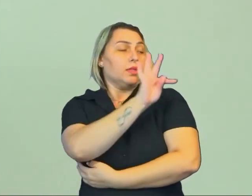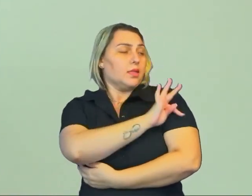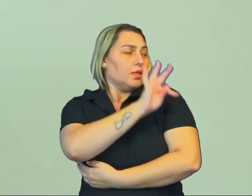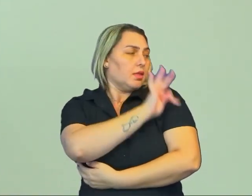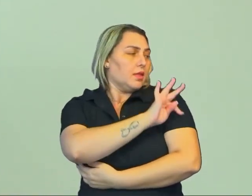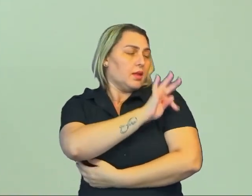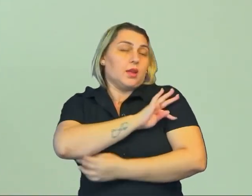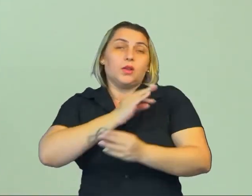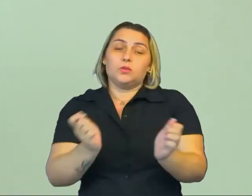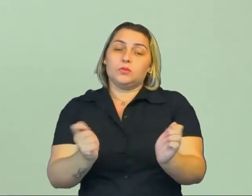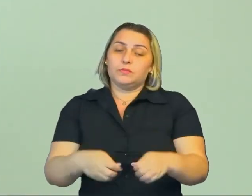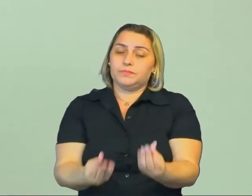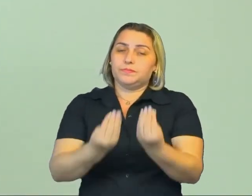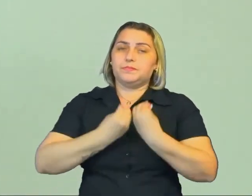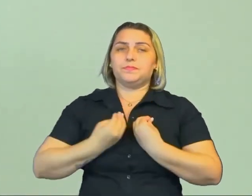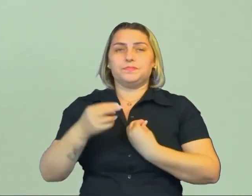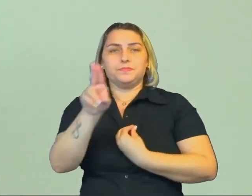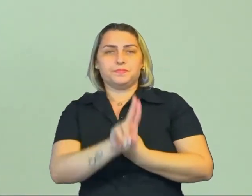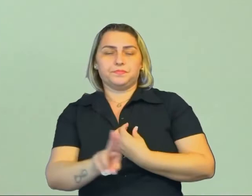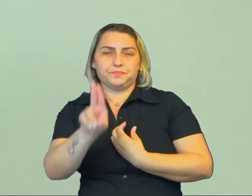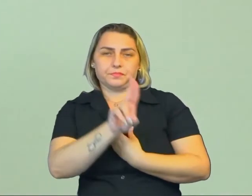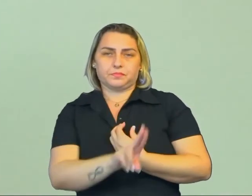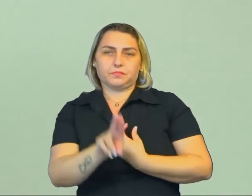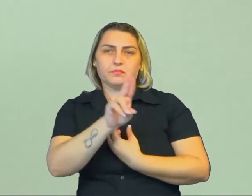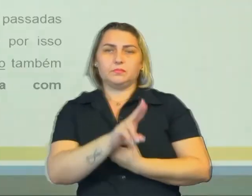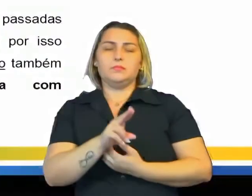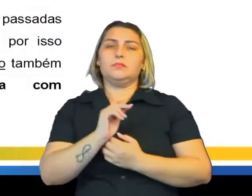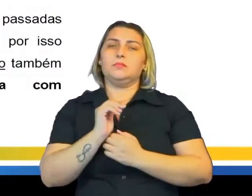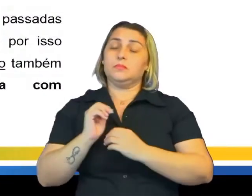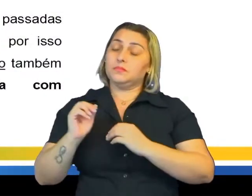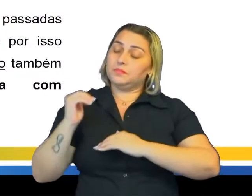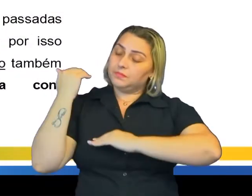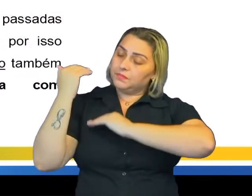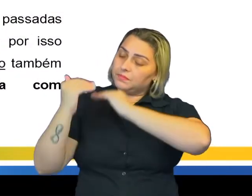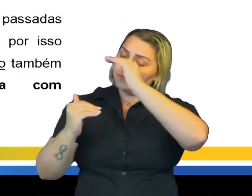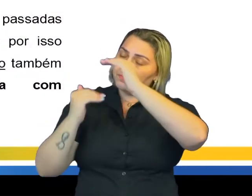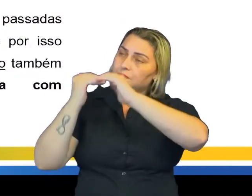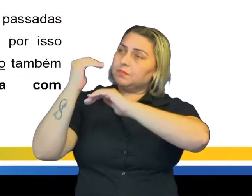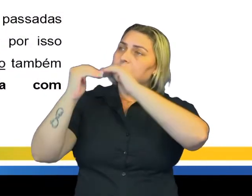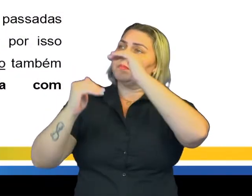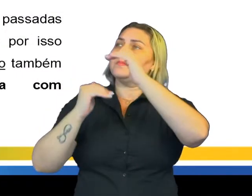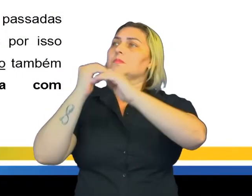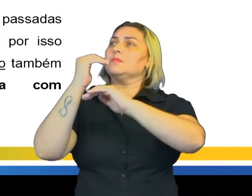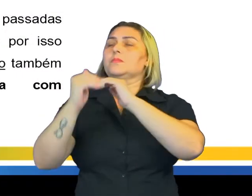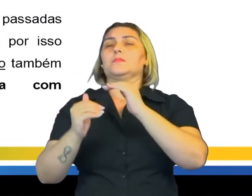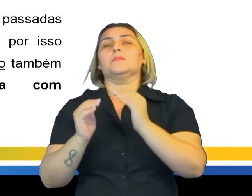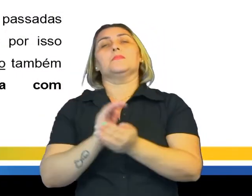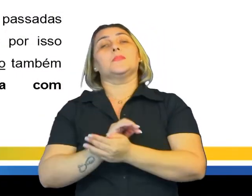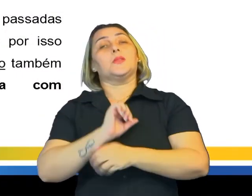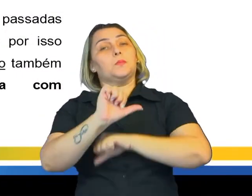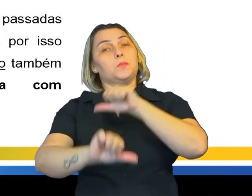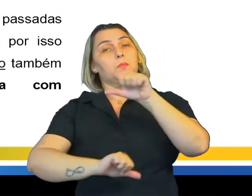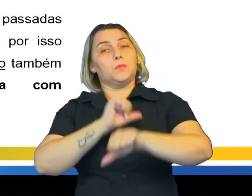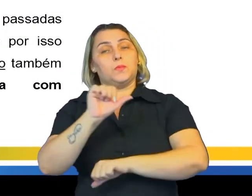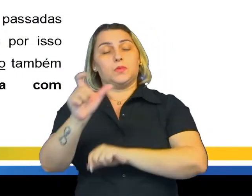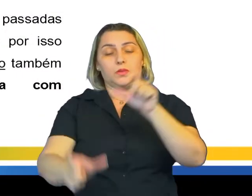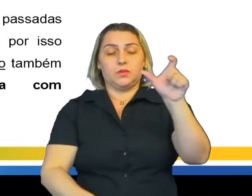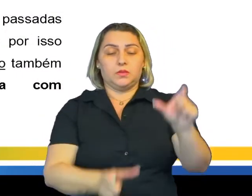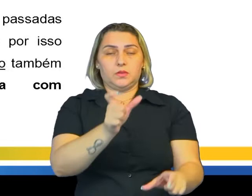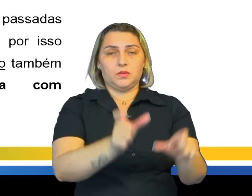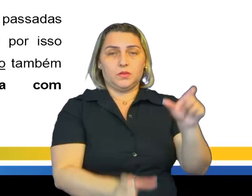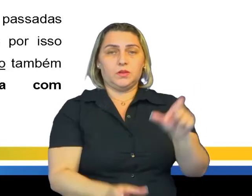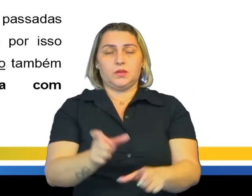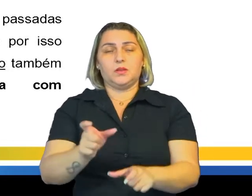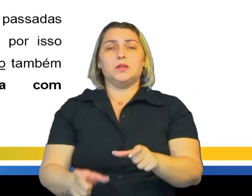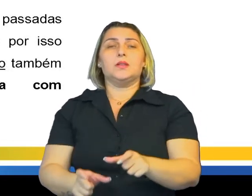tecnologia nos permite usar. Então, nesse processo evolutivo, que é o processo no qual ocorre mudança nos seres vivos ao longo do